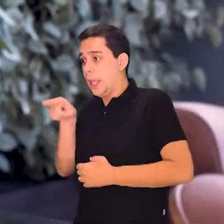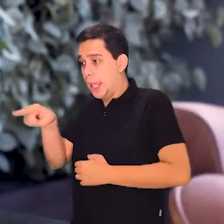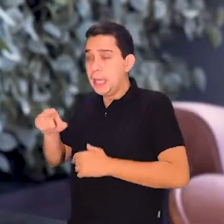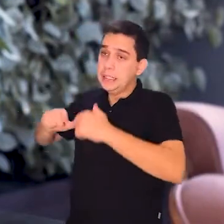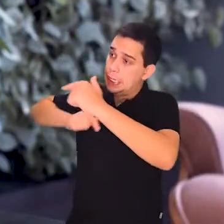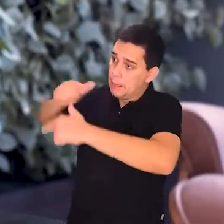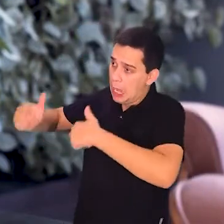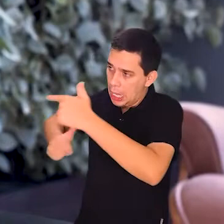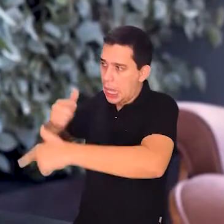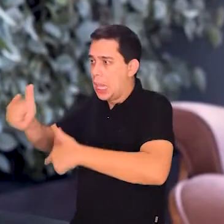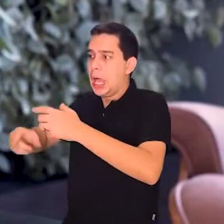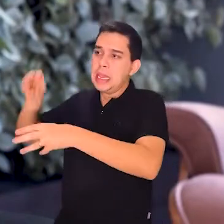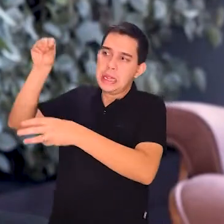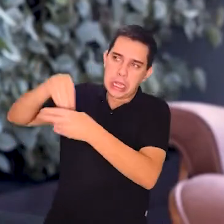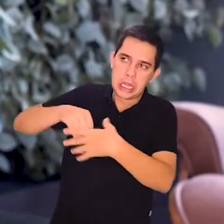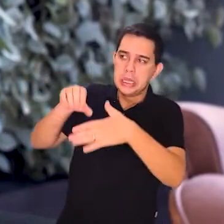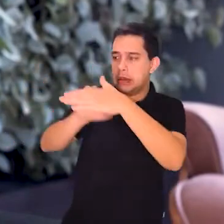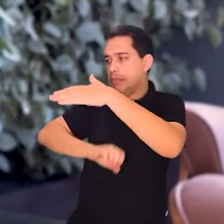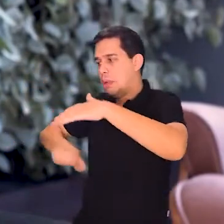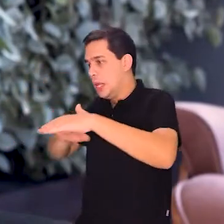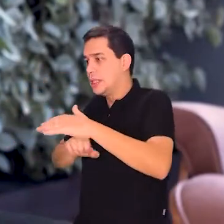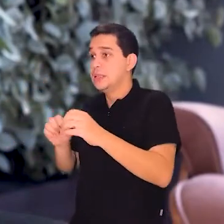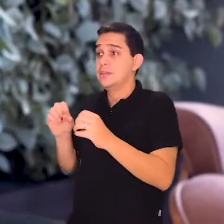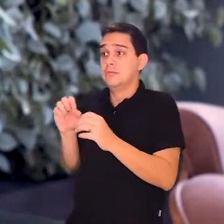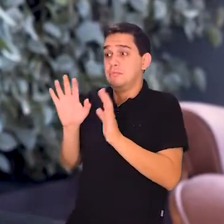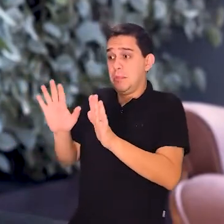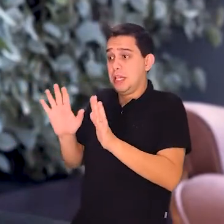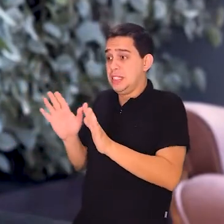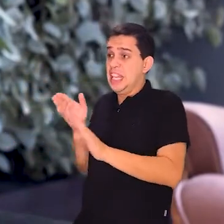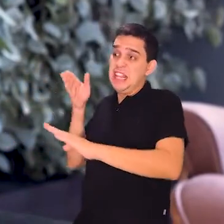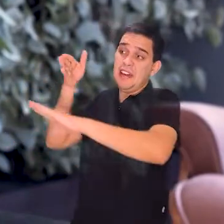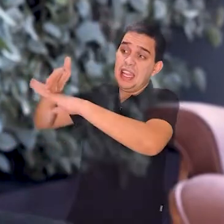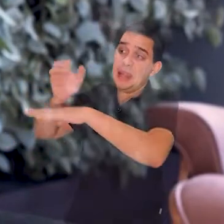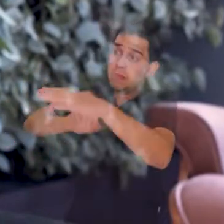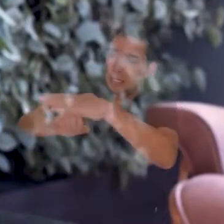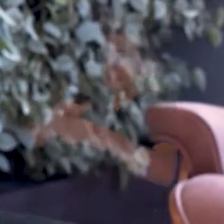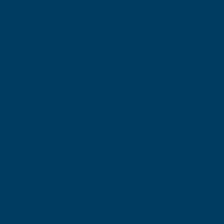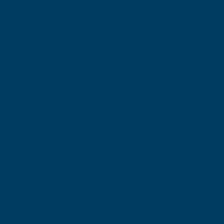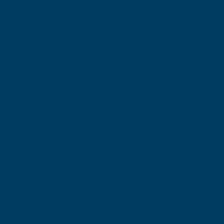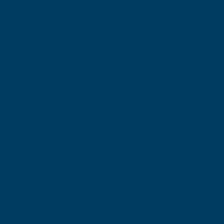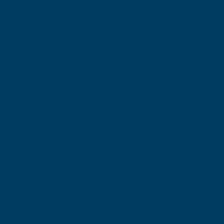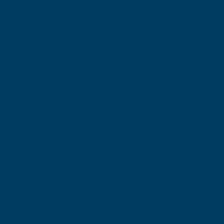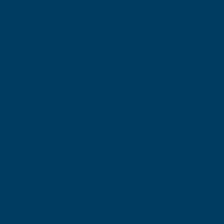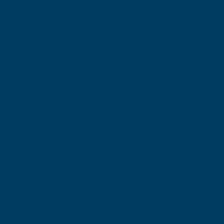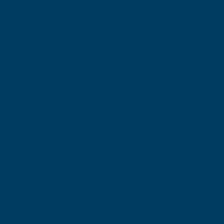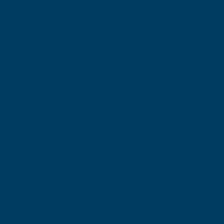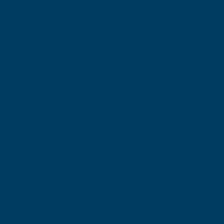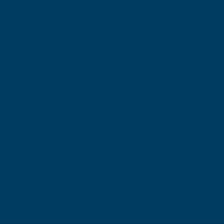empregado exercer esse trabalho sem precisar ir fisicamente à empresa.